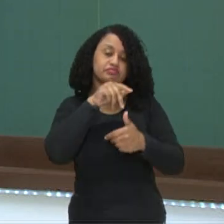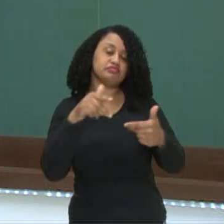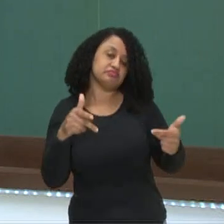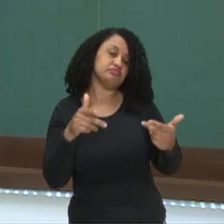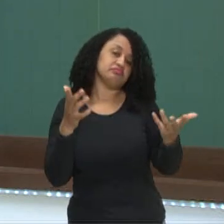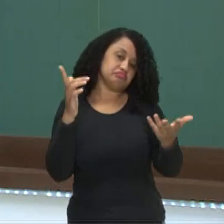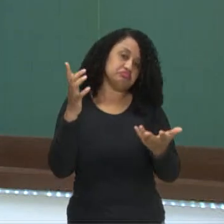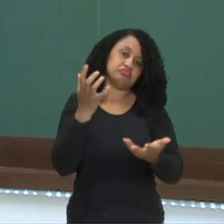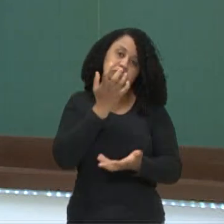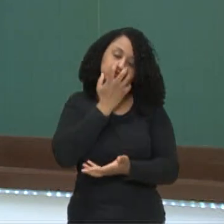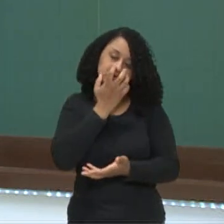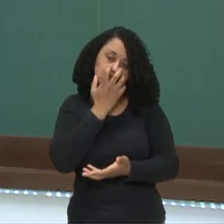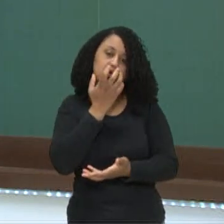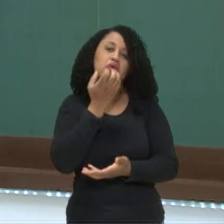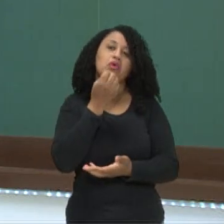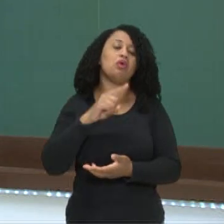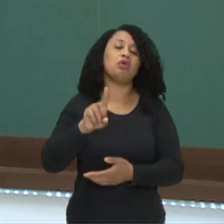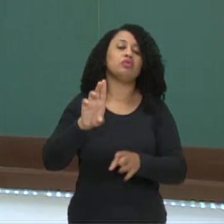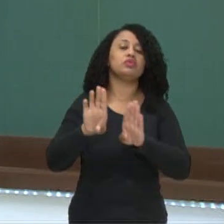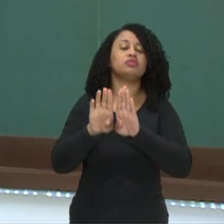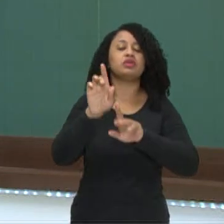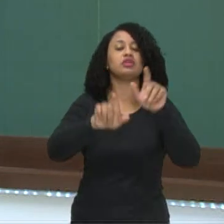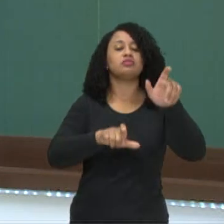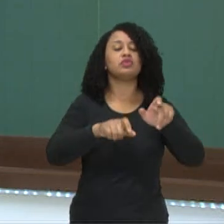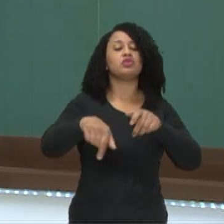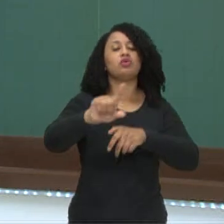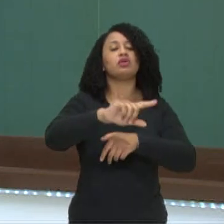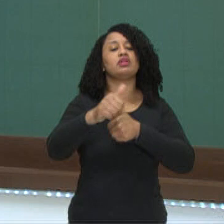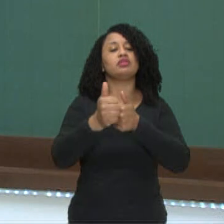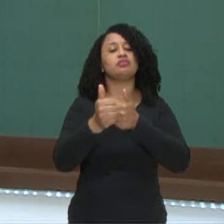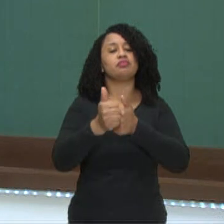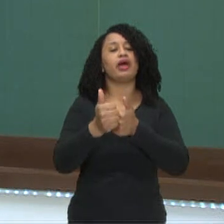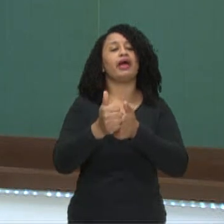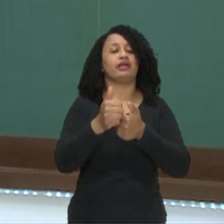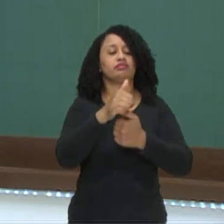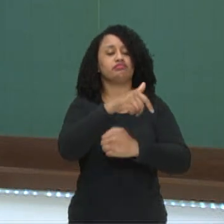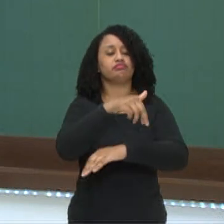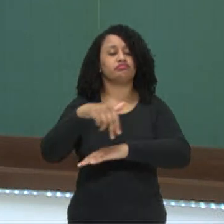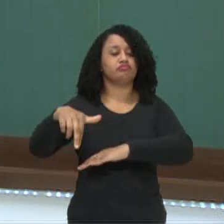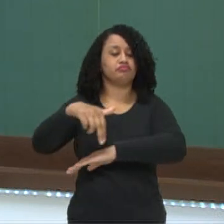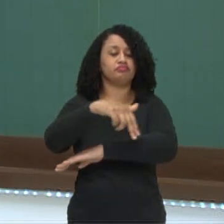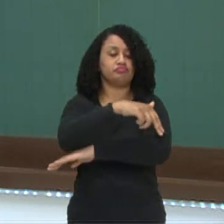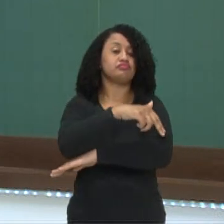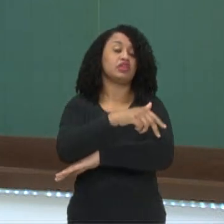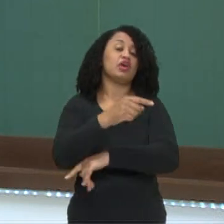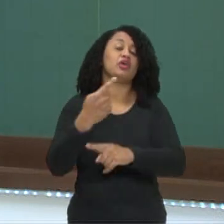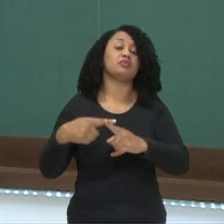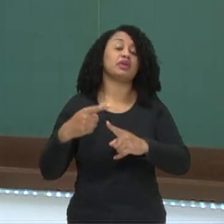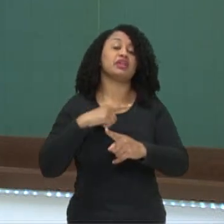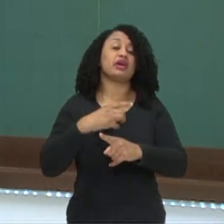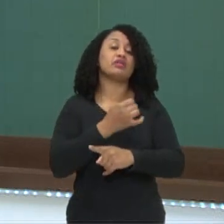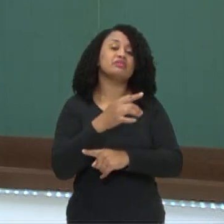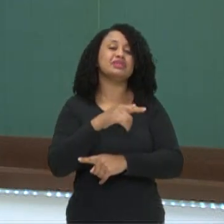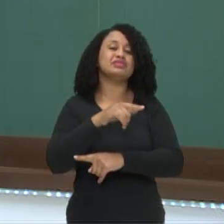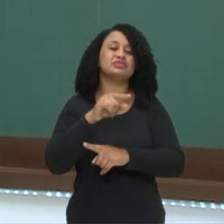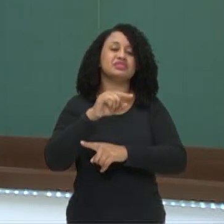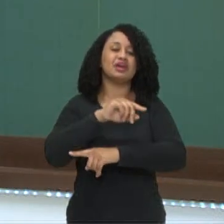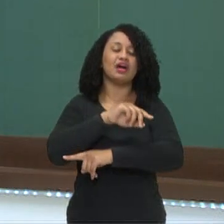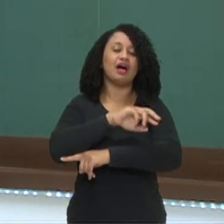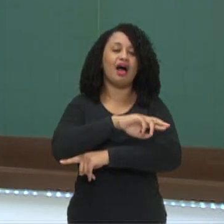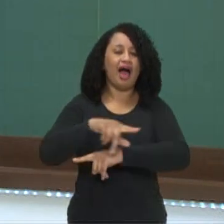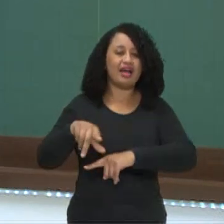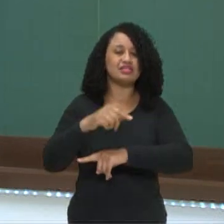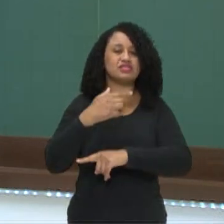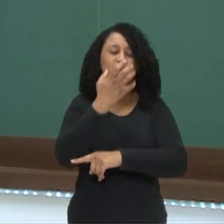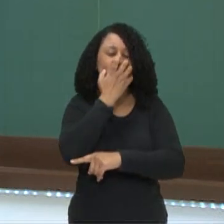com o cachorro, e também com os usuários ali do passeio, da calçada, devido a algumas raças serem um pouco mais